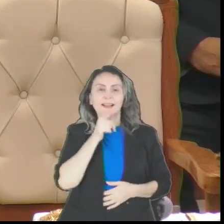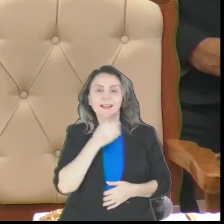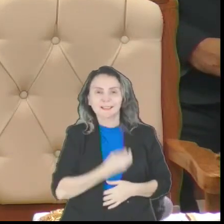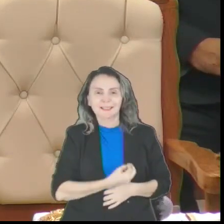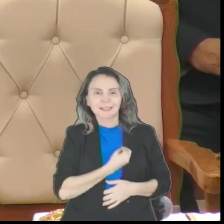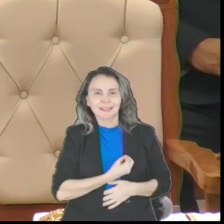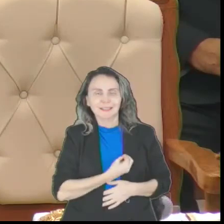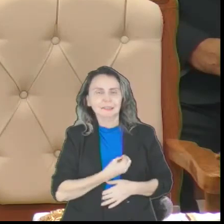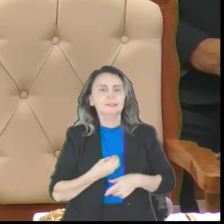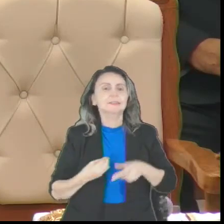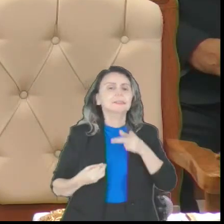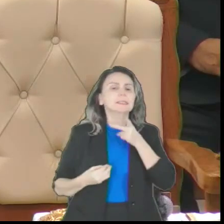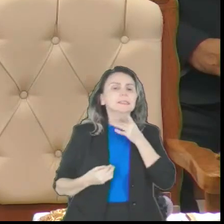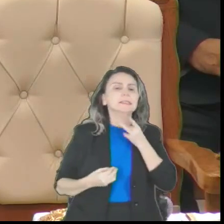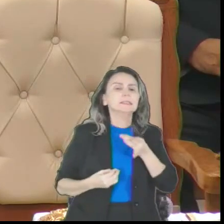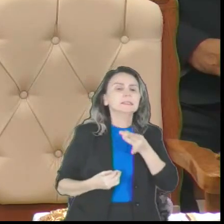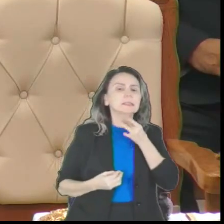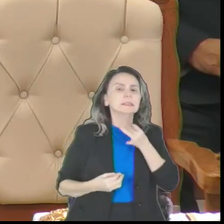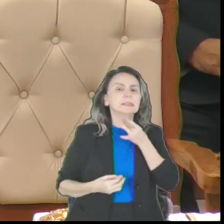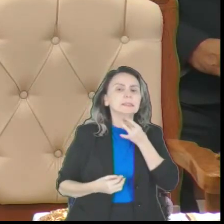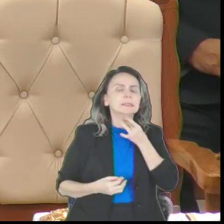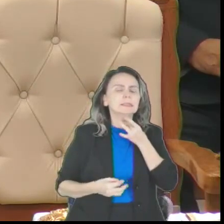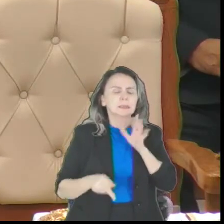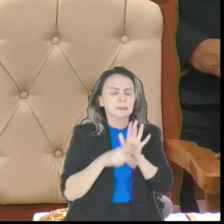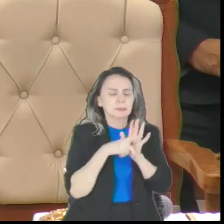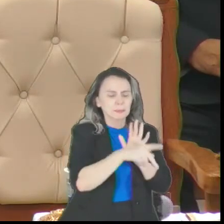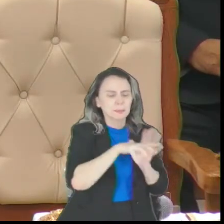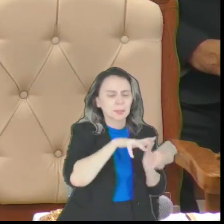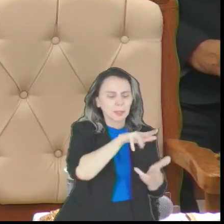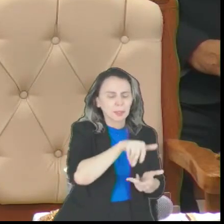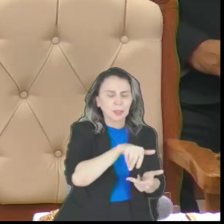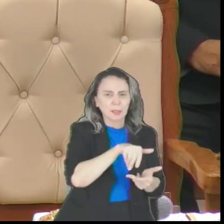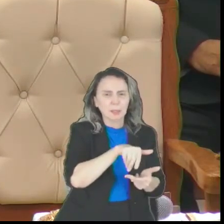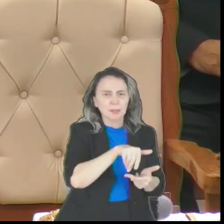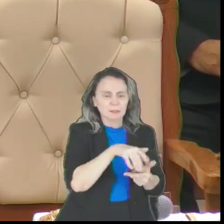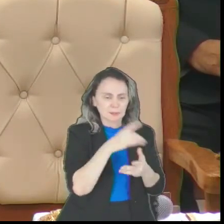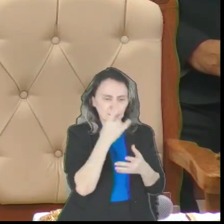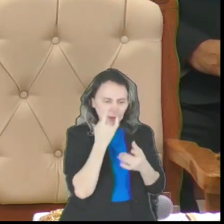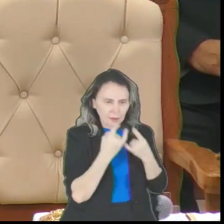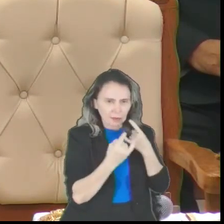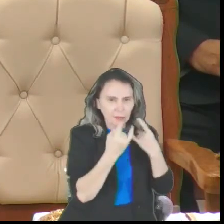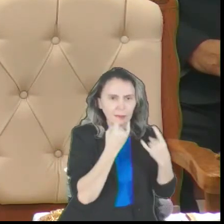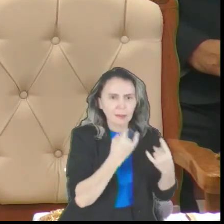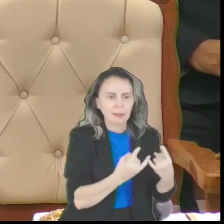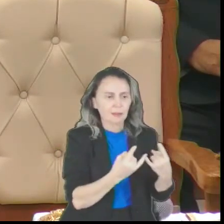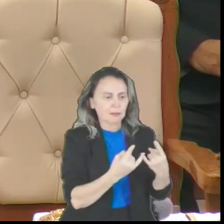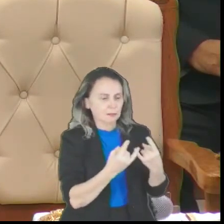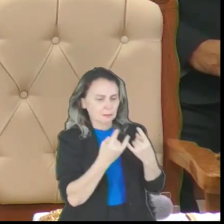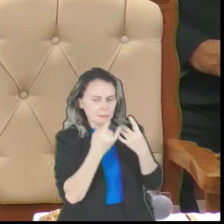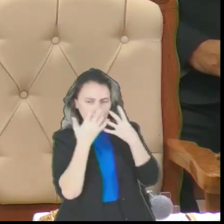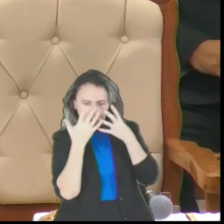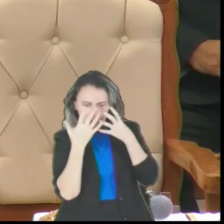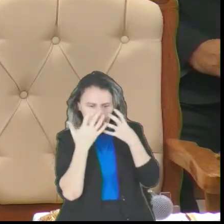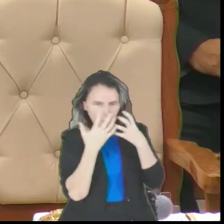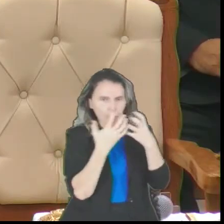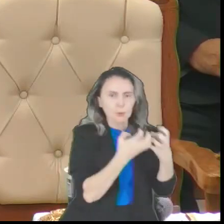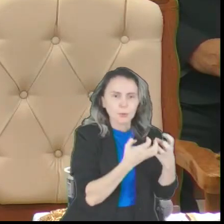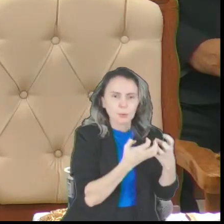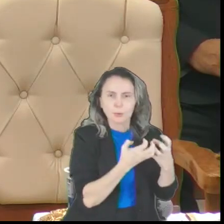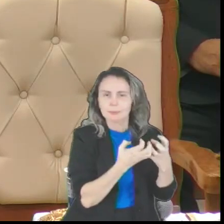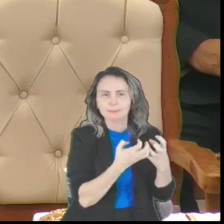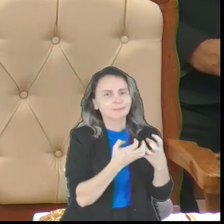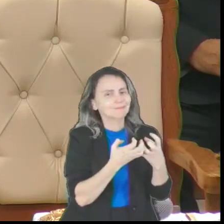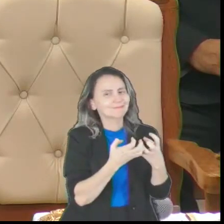sede mais por estas coisas do mundo, não é fascinado mais por estas coisas, porque a água